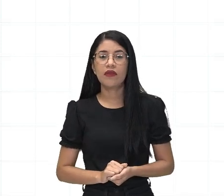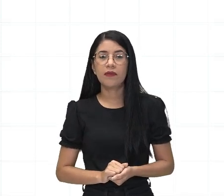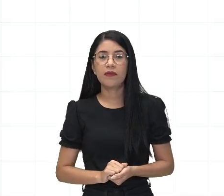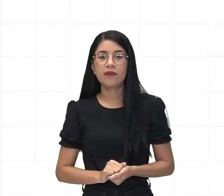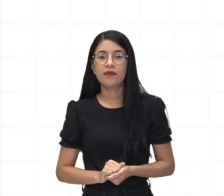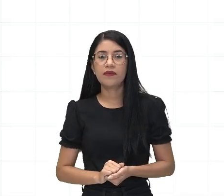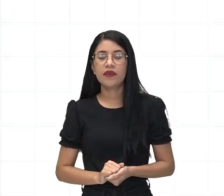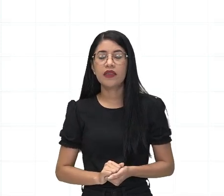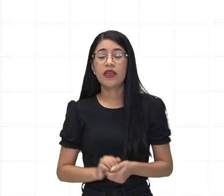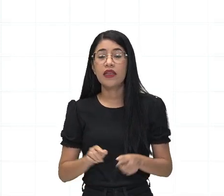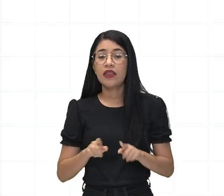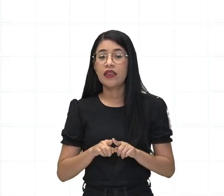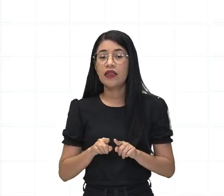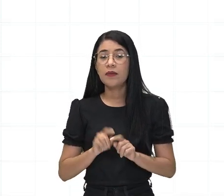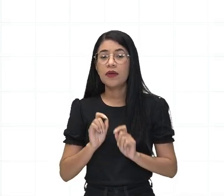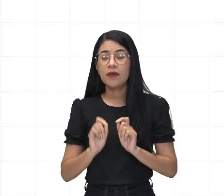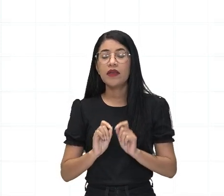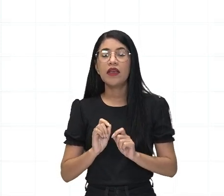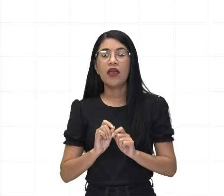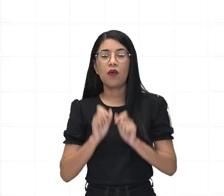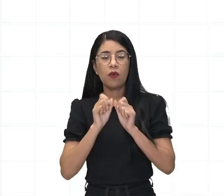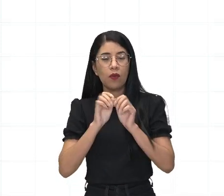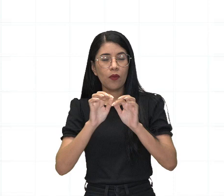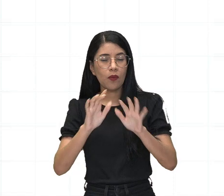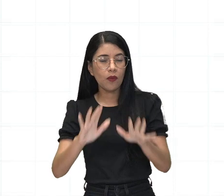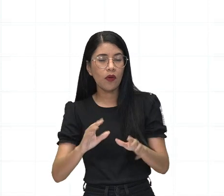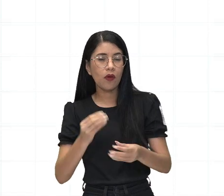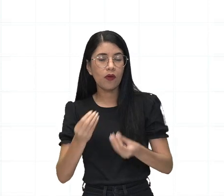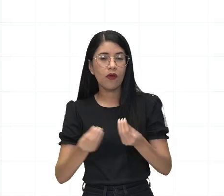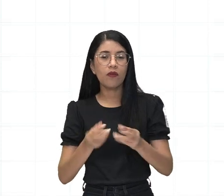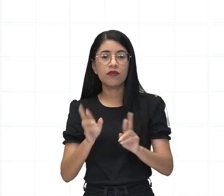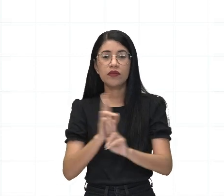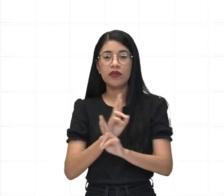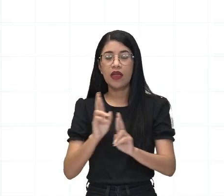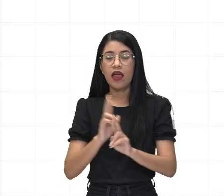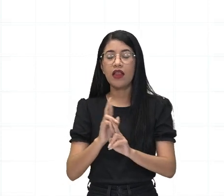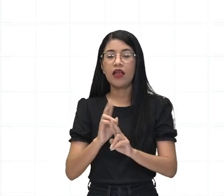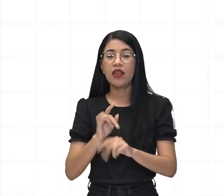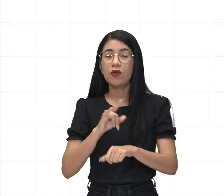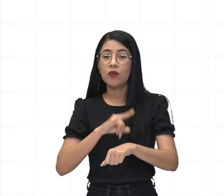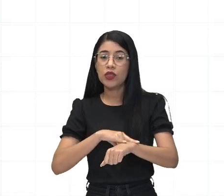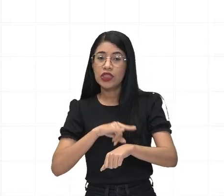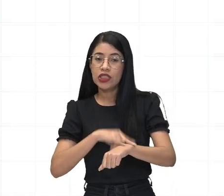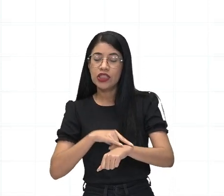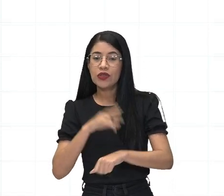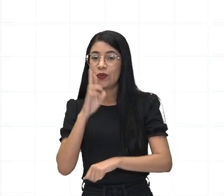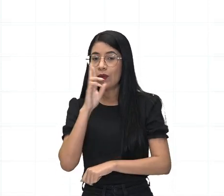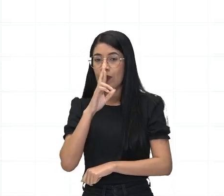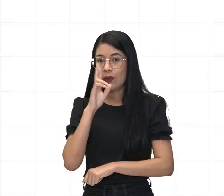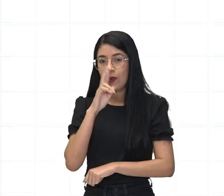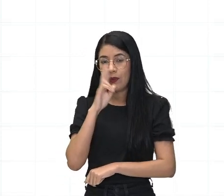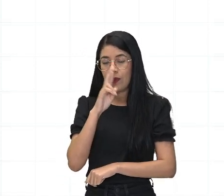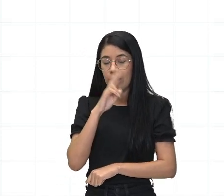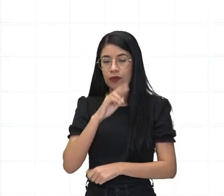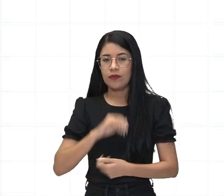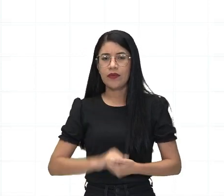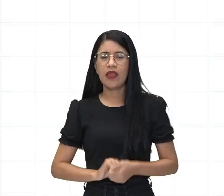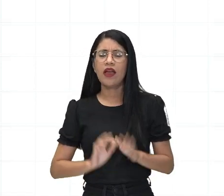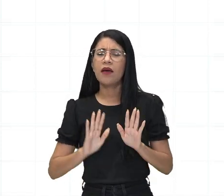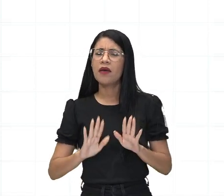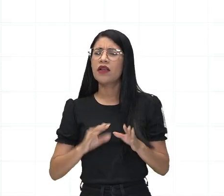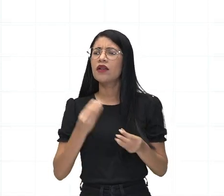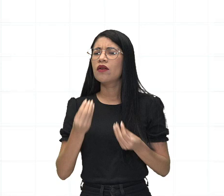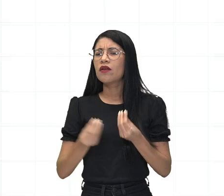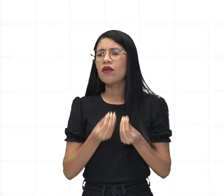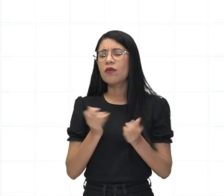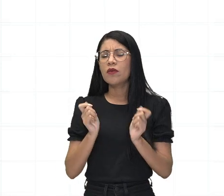uma contaminação que está relacionada à urina de ratos. Mas, professor, como é que eu vou